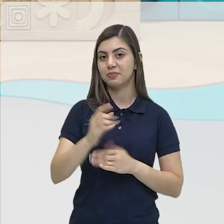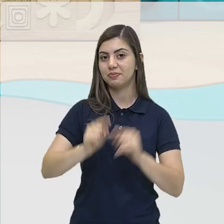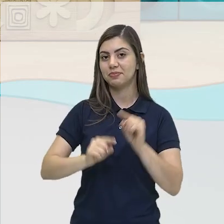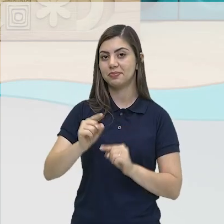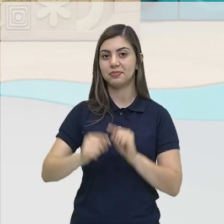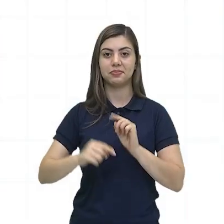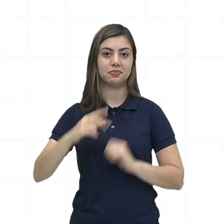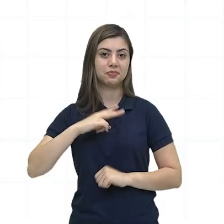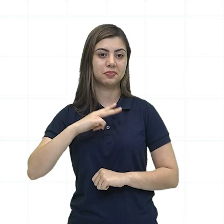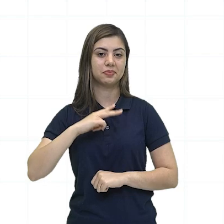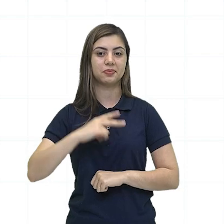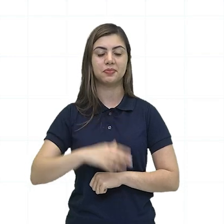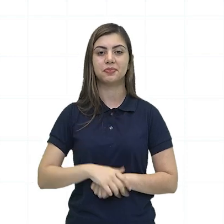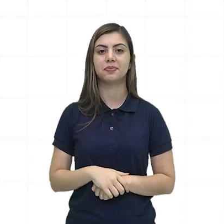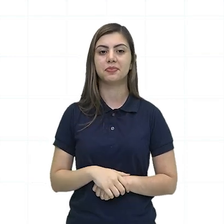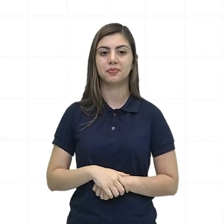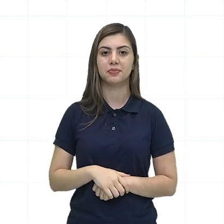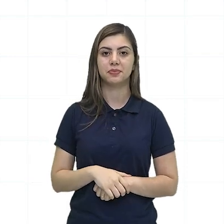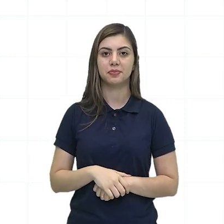pessoais. Vamos lá?